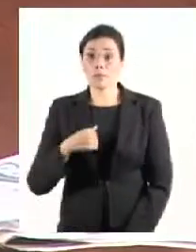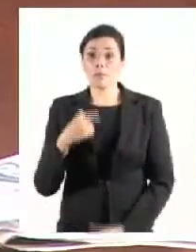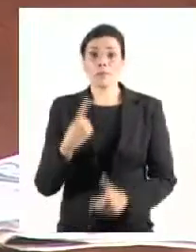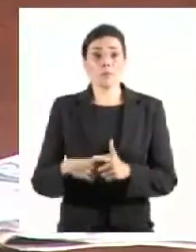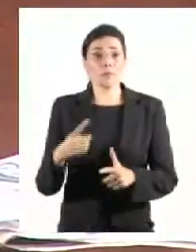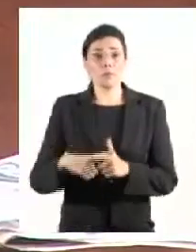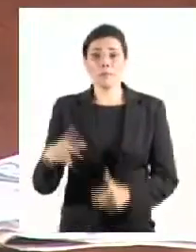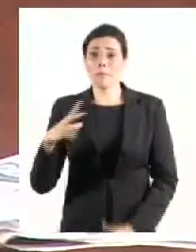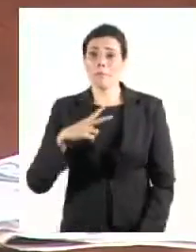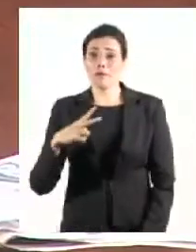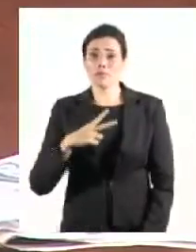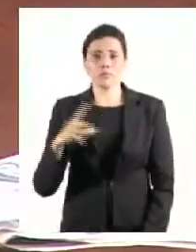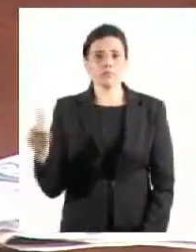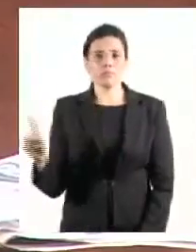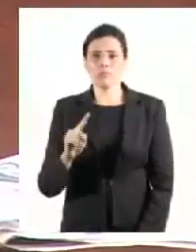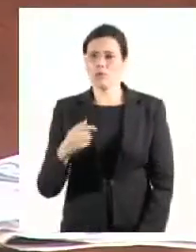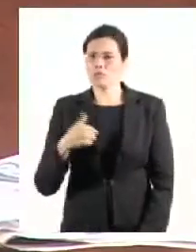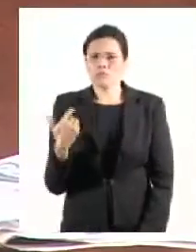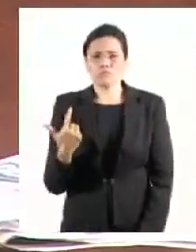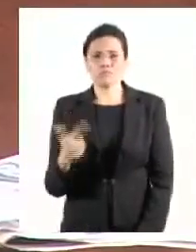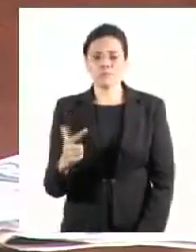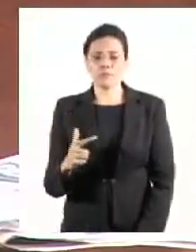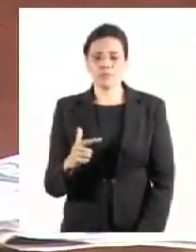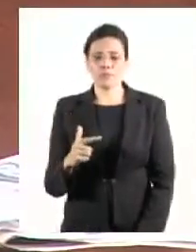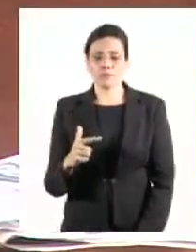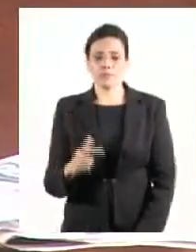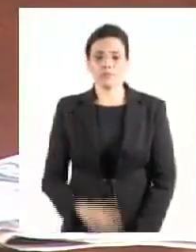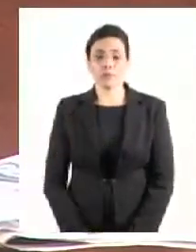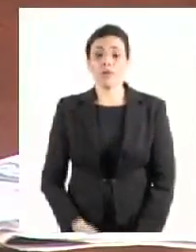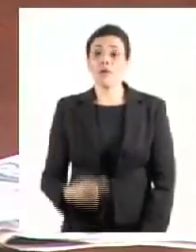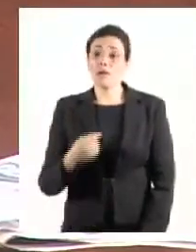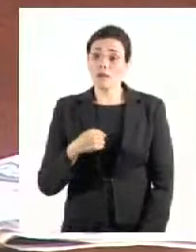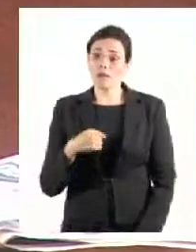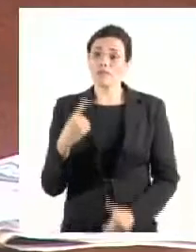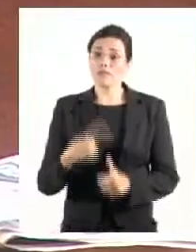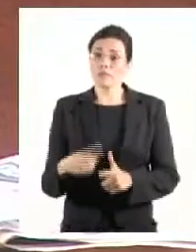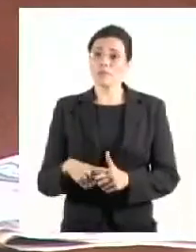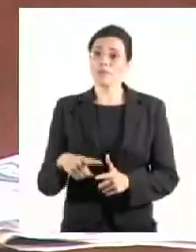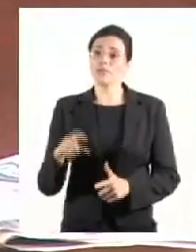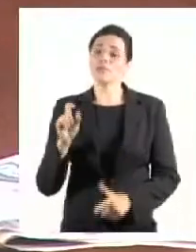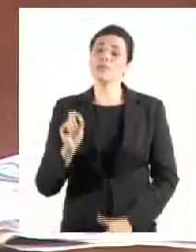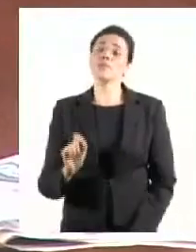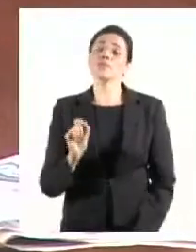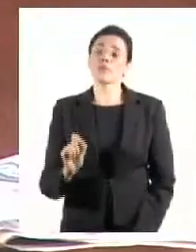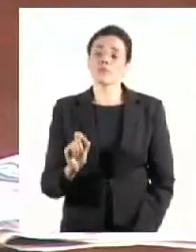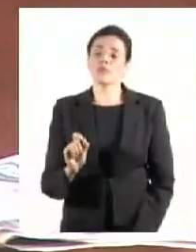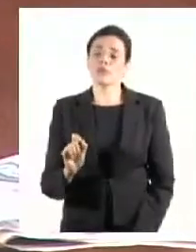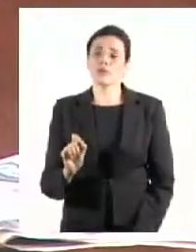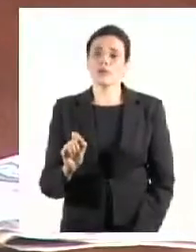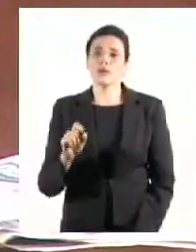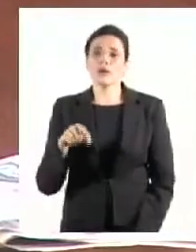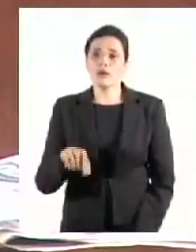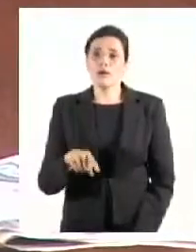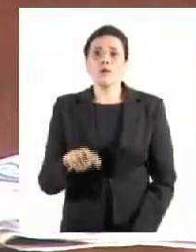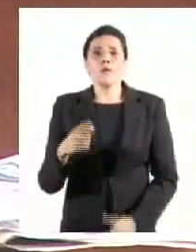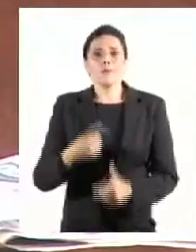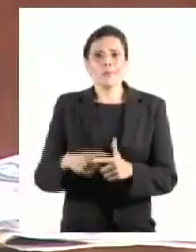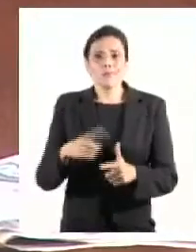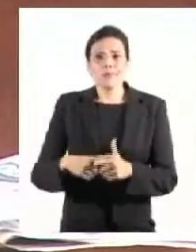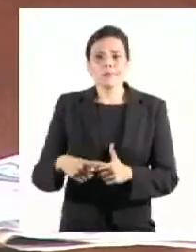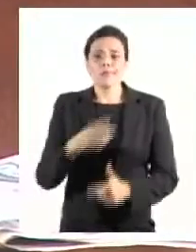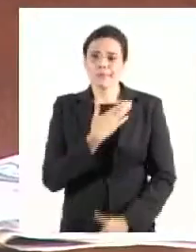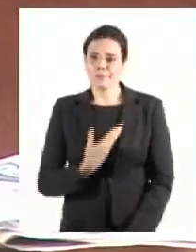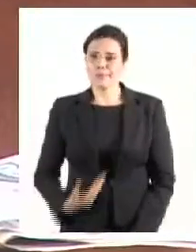nenhum. A minha questão é com a prática do governo do Estado. Ele